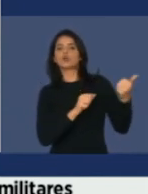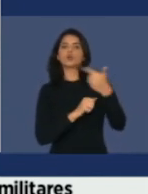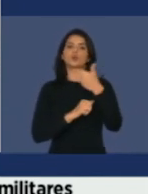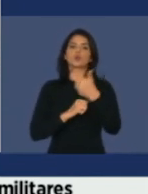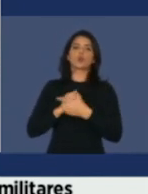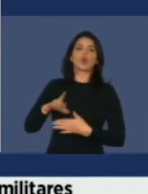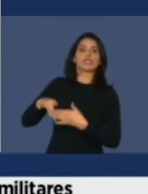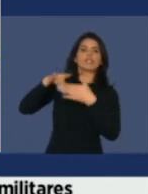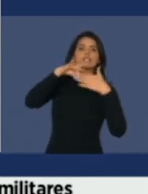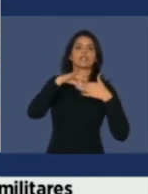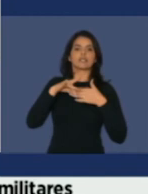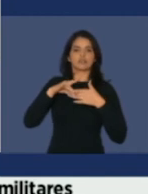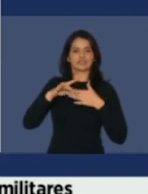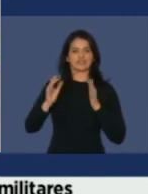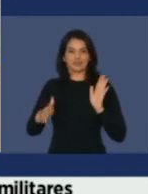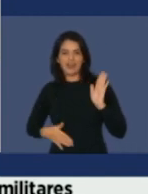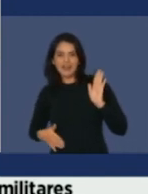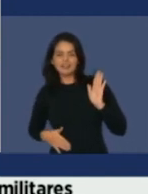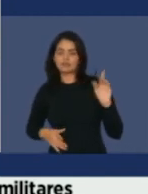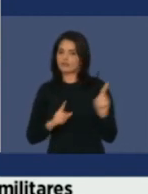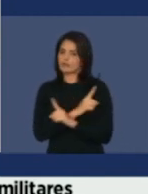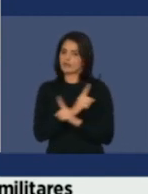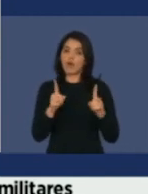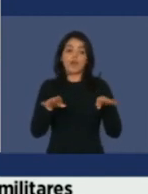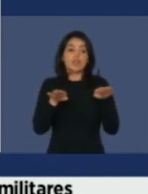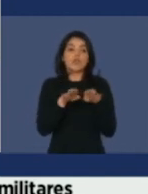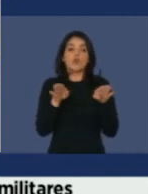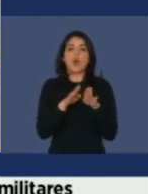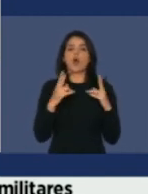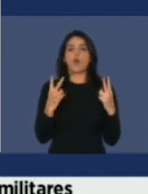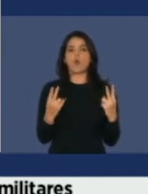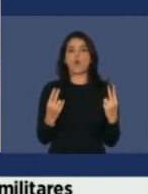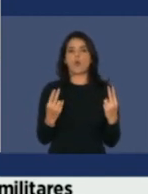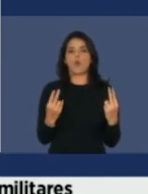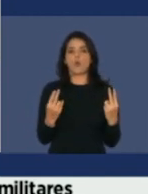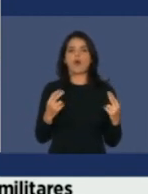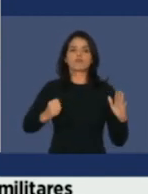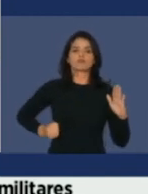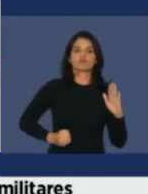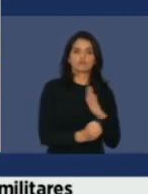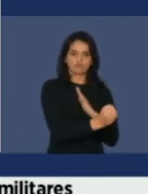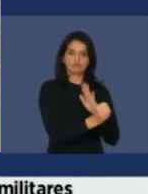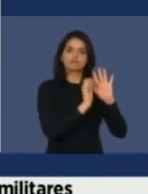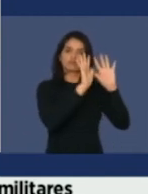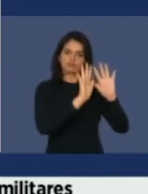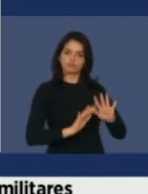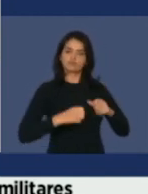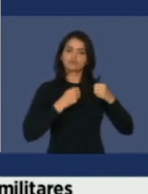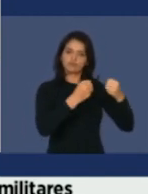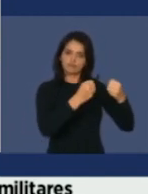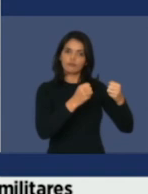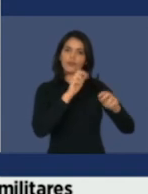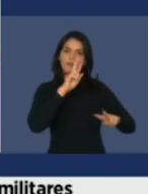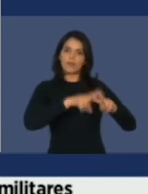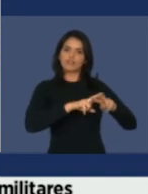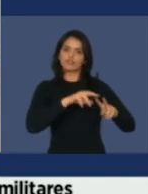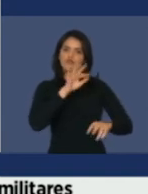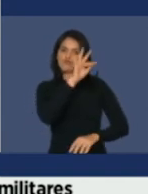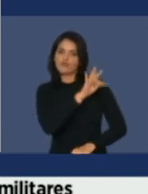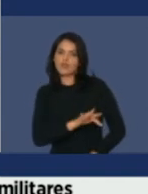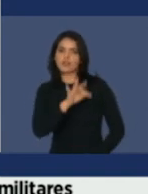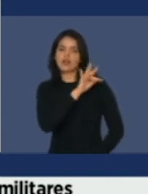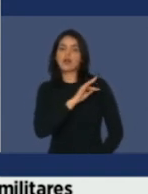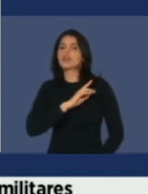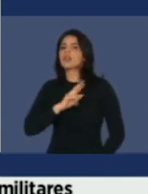de facções, mas ele será preferencialmente inserido em presídios federais e não em